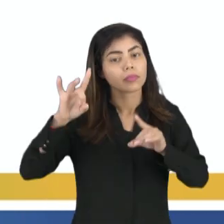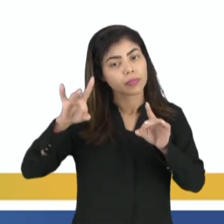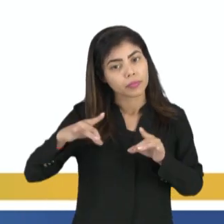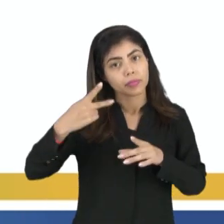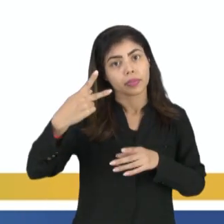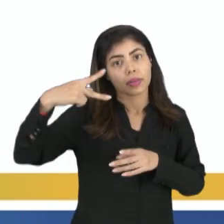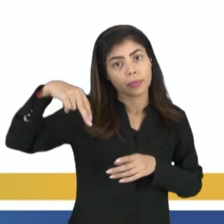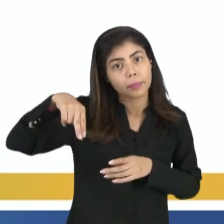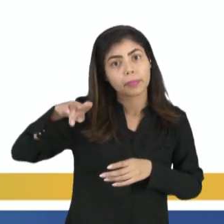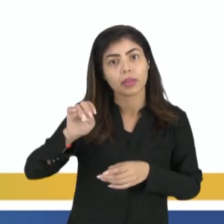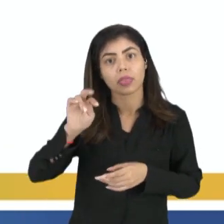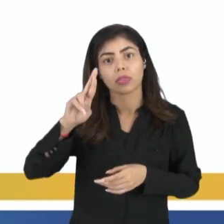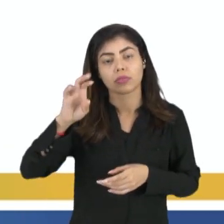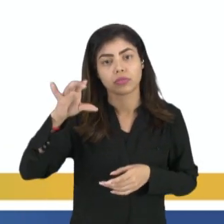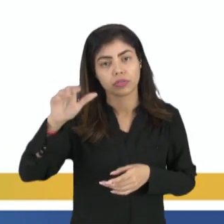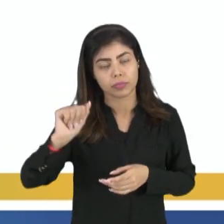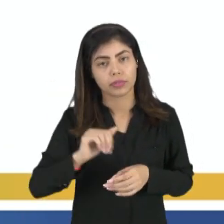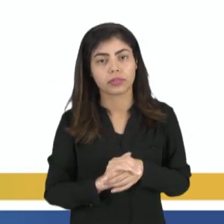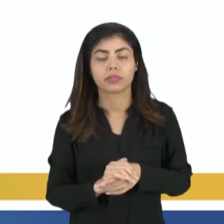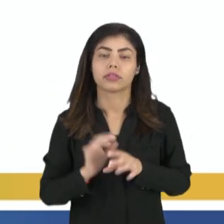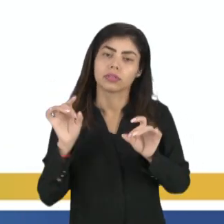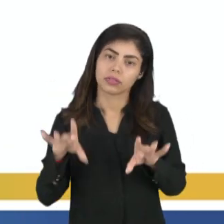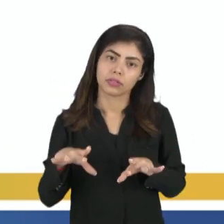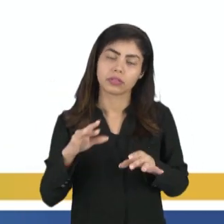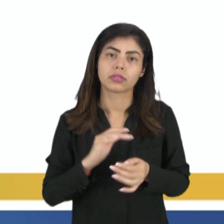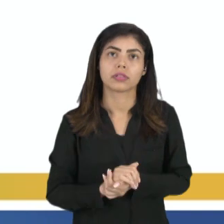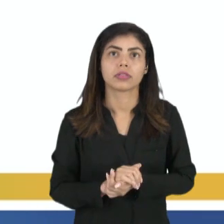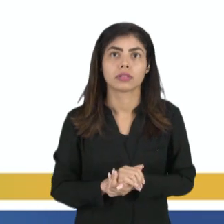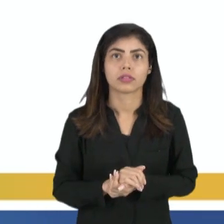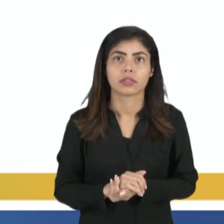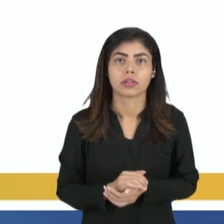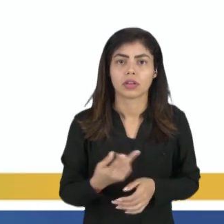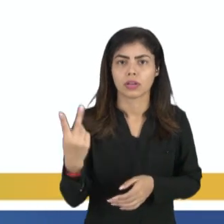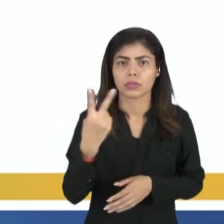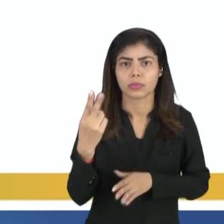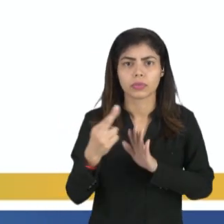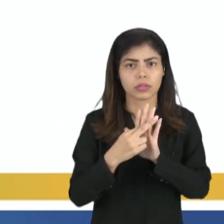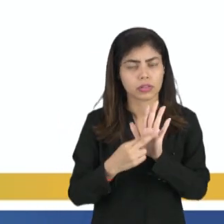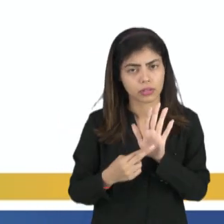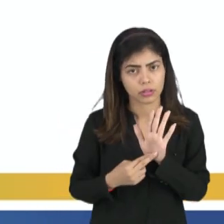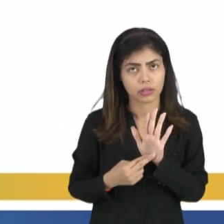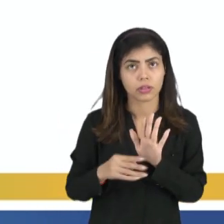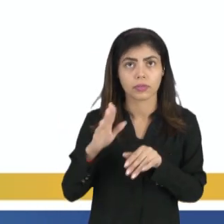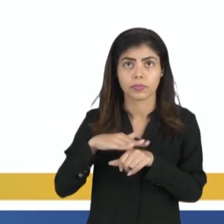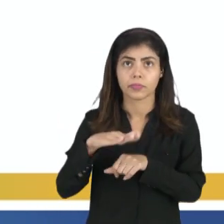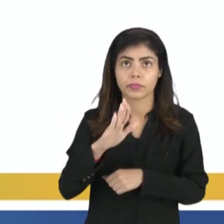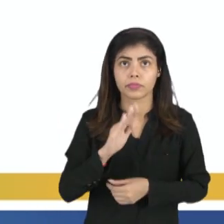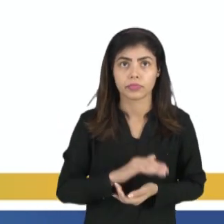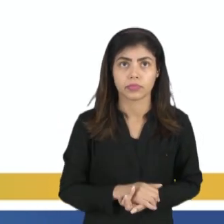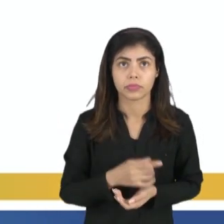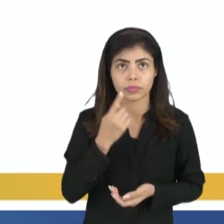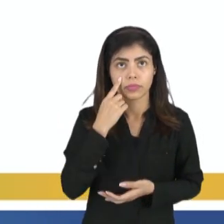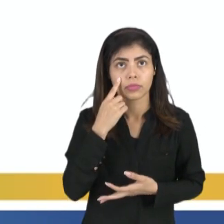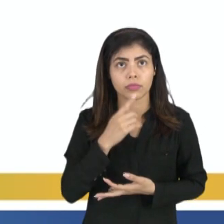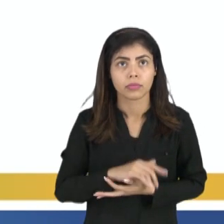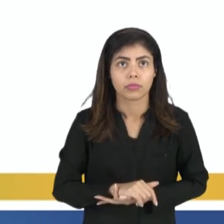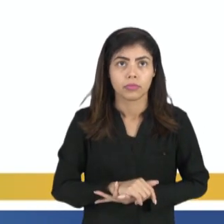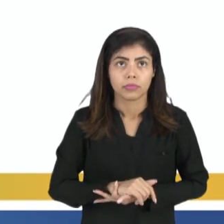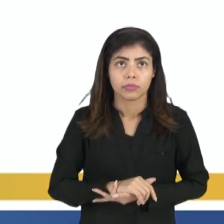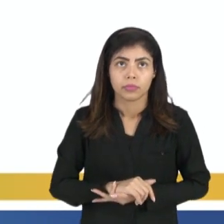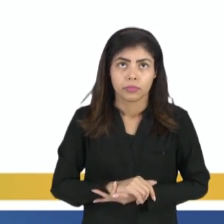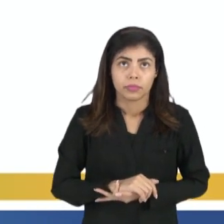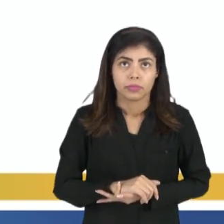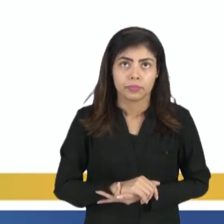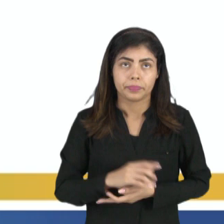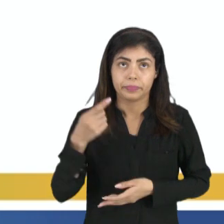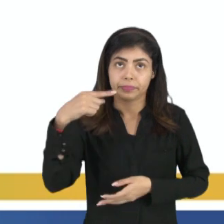a penúltima sílaba como sendo a mais forte agora Observe duas regrinhas a máscara que vocês possam entender Olha só